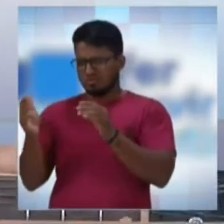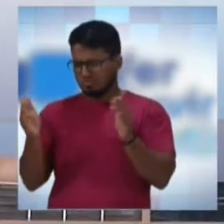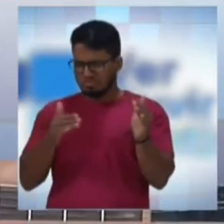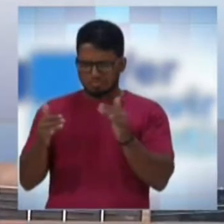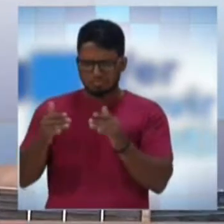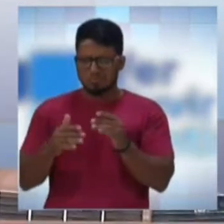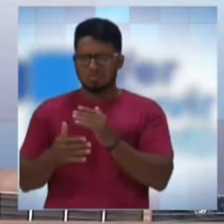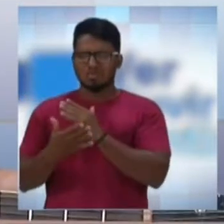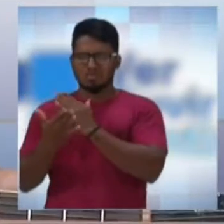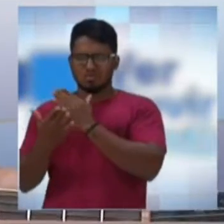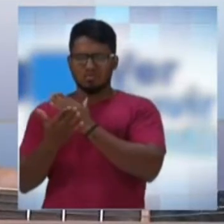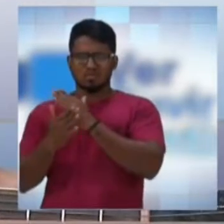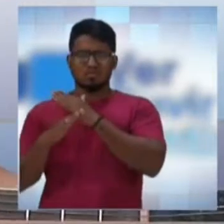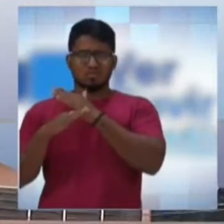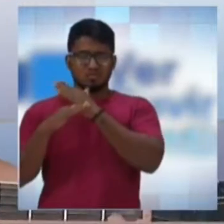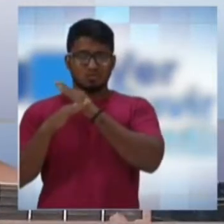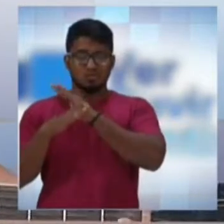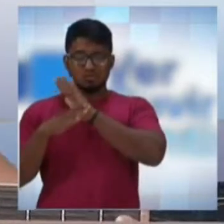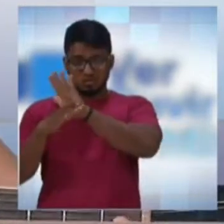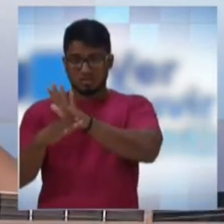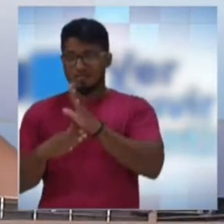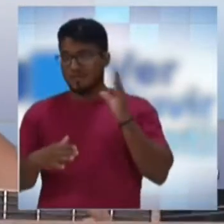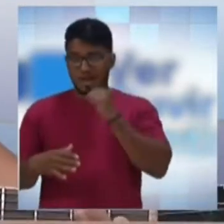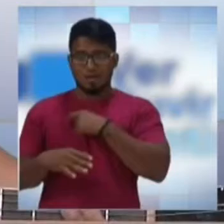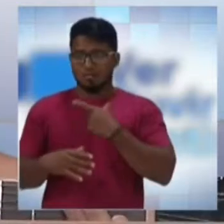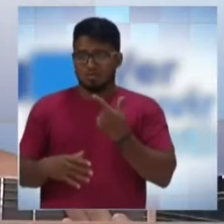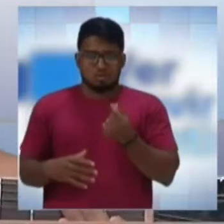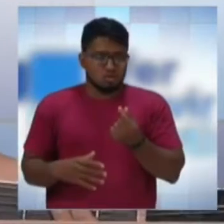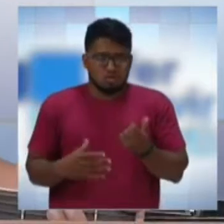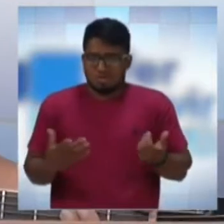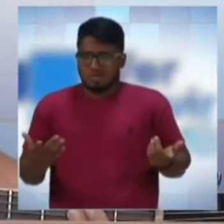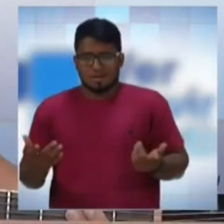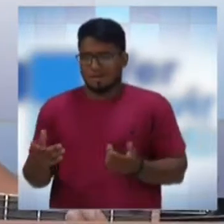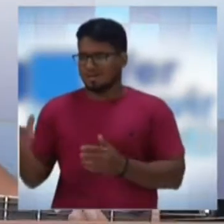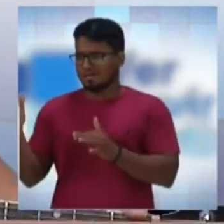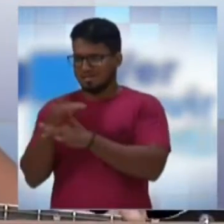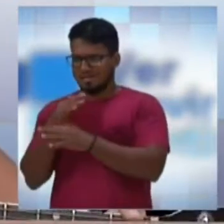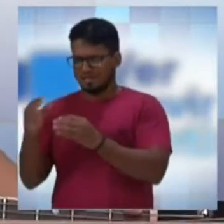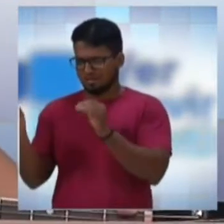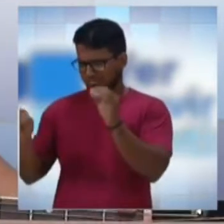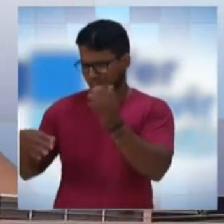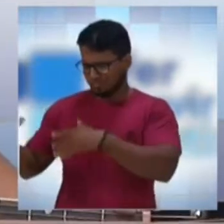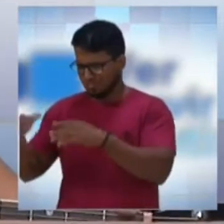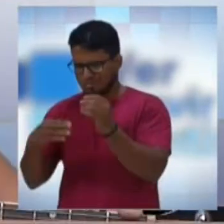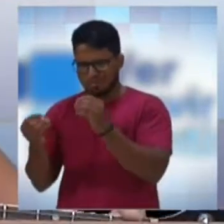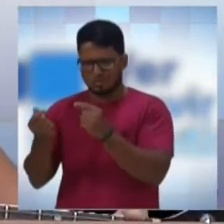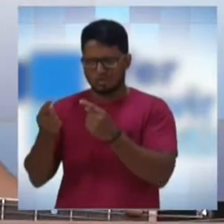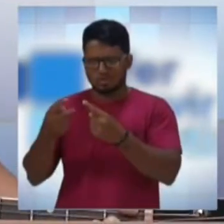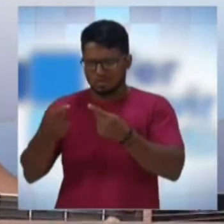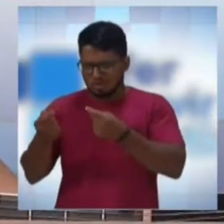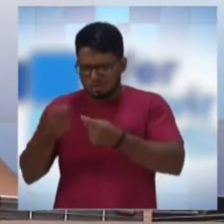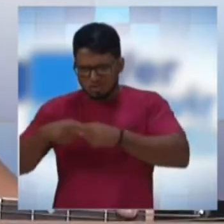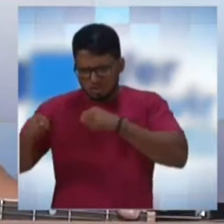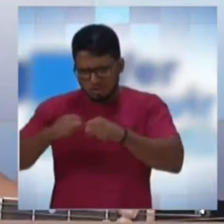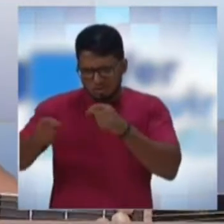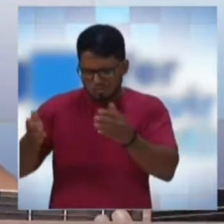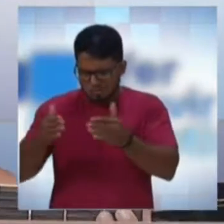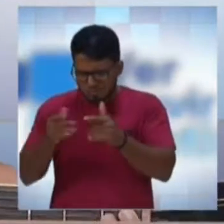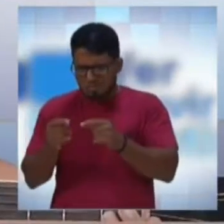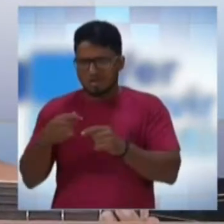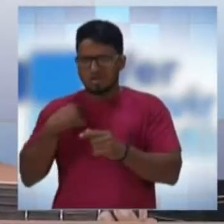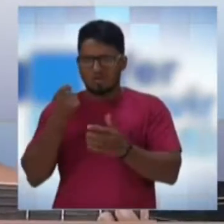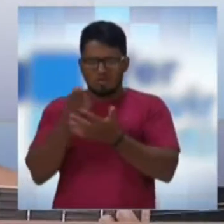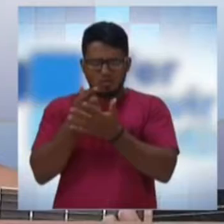Exatamente, a gente fez uma campanha na cidade, porque foi tudo muito rápido e eu não tinha dinheiro, sim, na época. Sim. A gente fez uma campanha na cidade para conseguir o dinheiro de